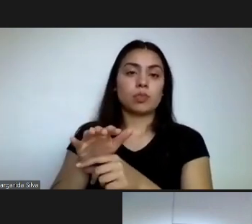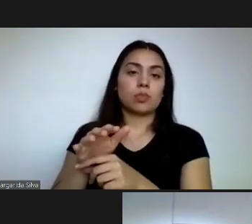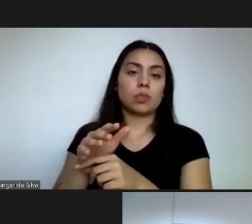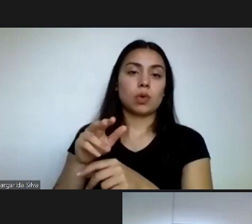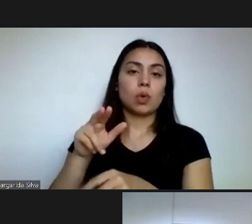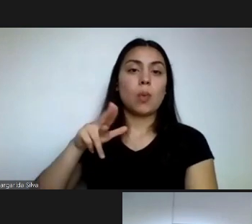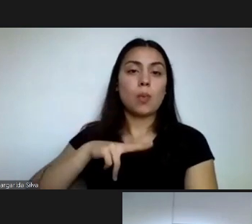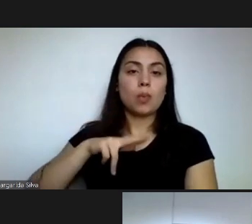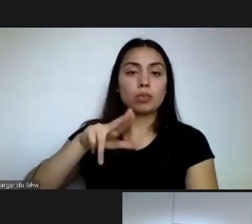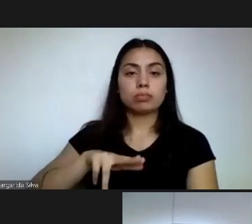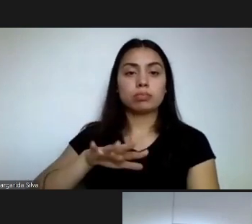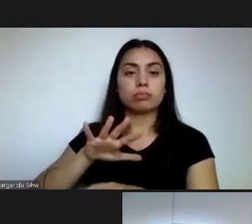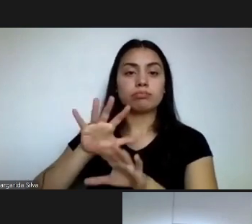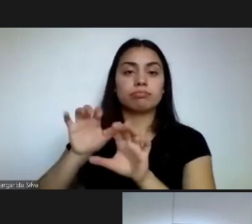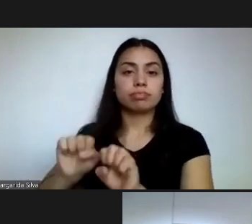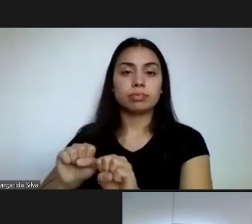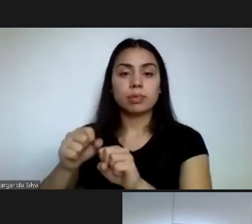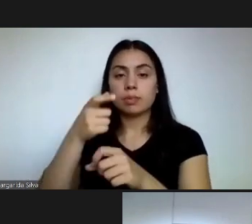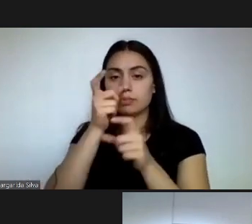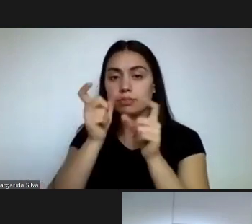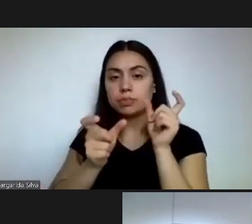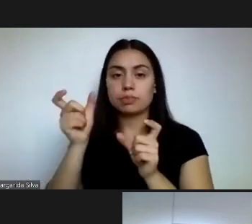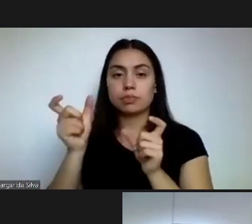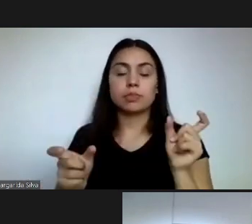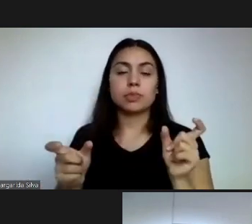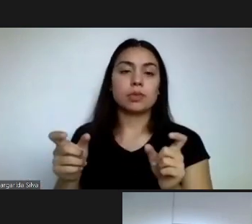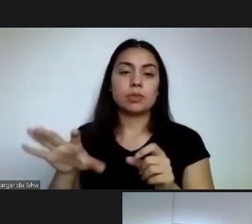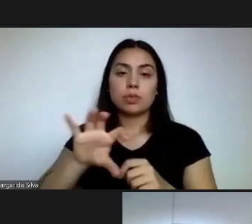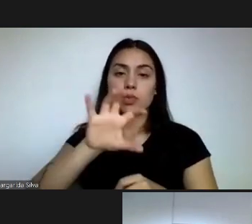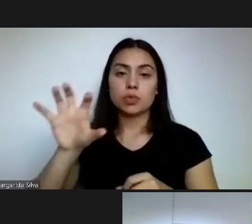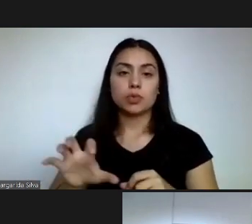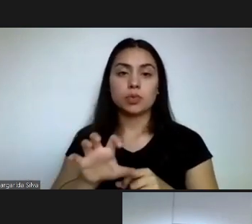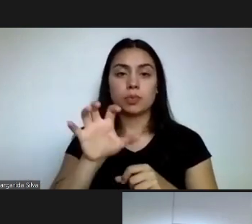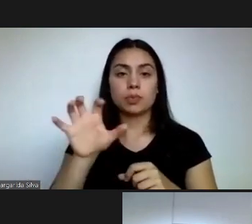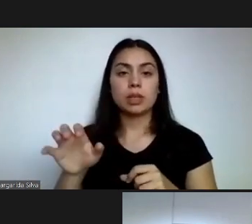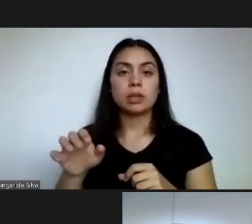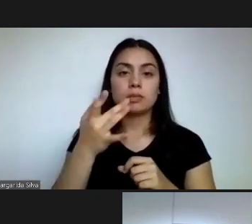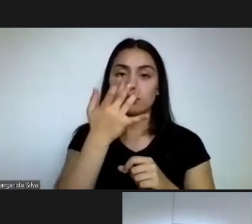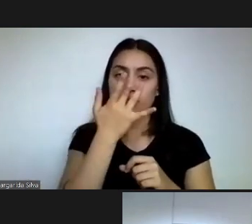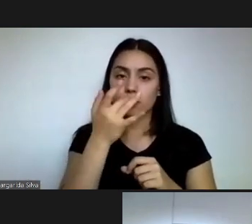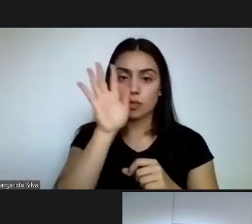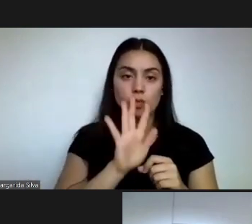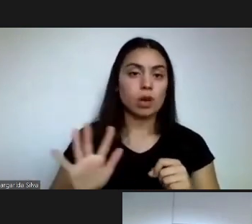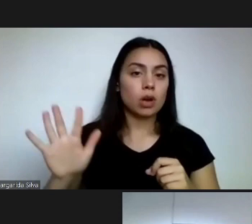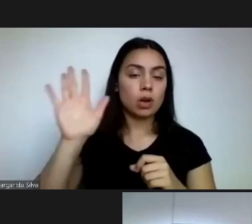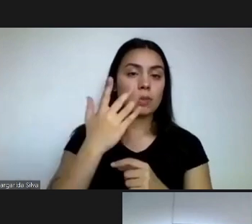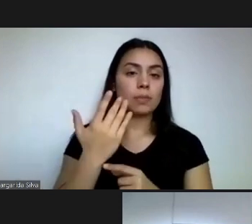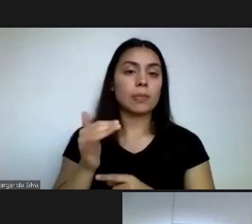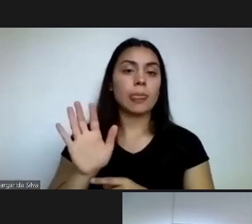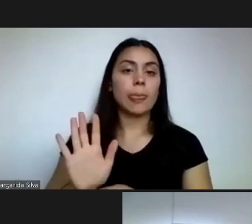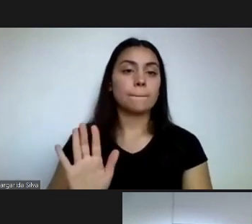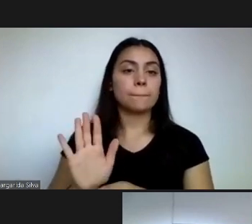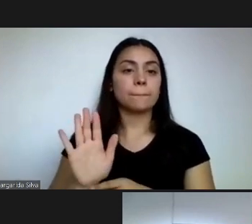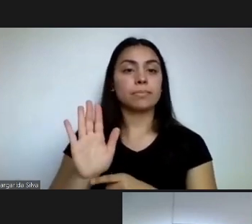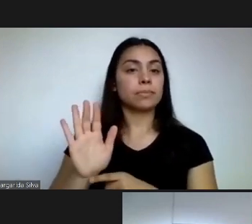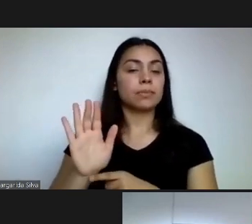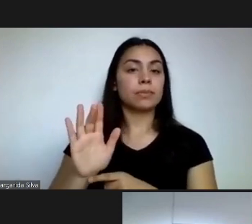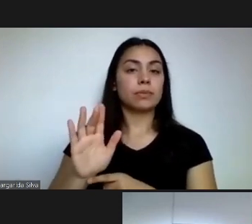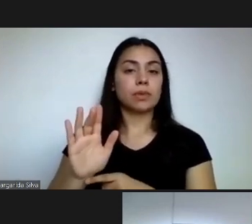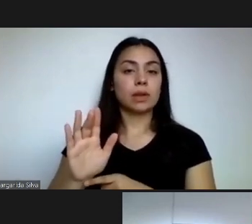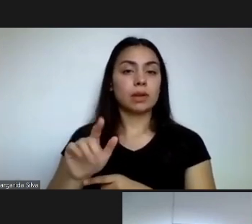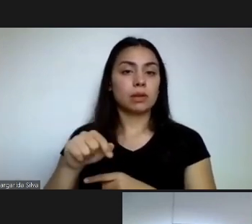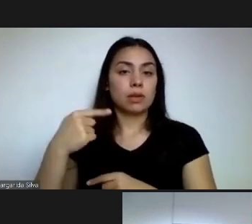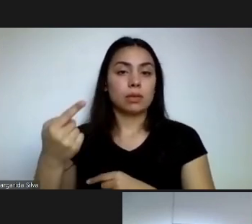implementada, os países de trânsito, os países de origem, e a forma como foram trazidos também para o continente